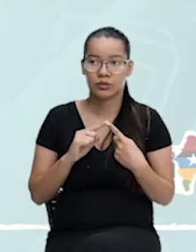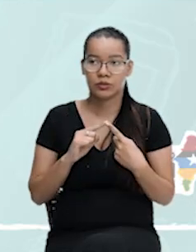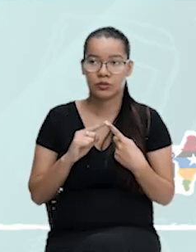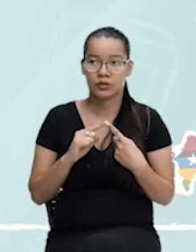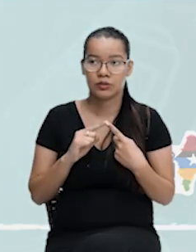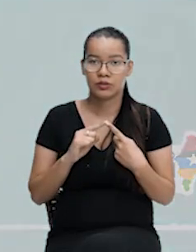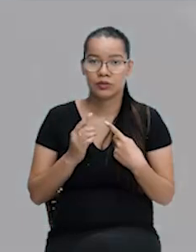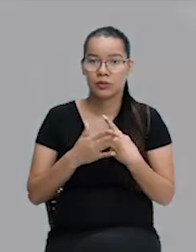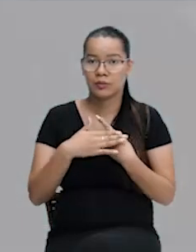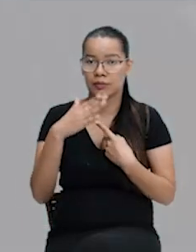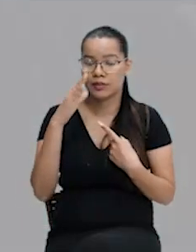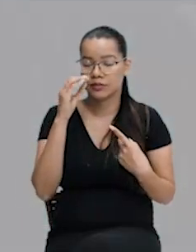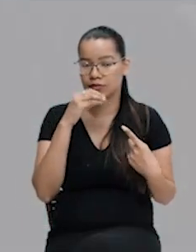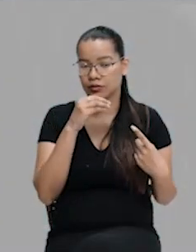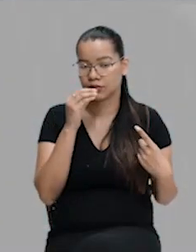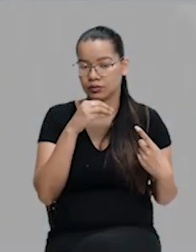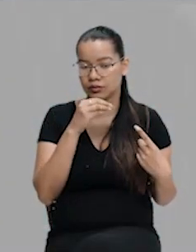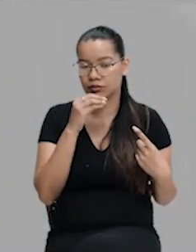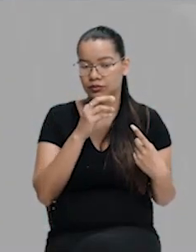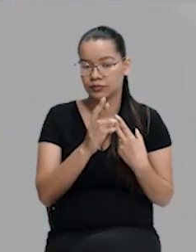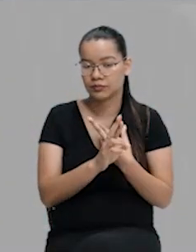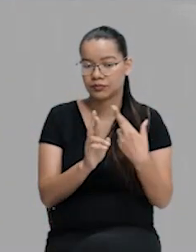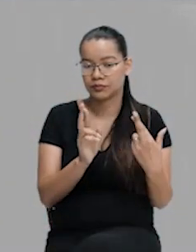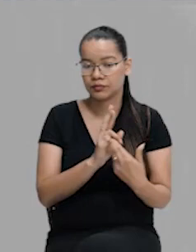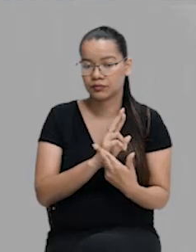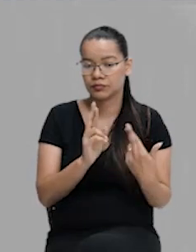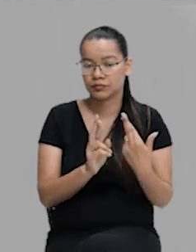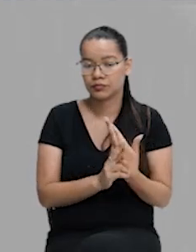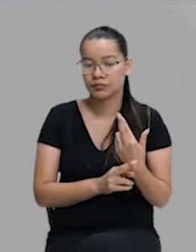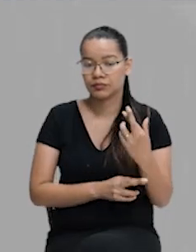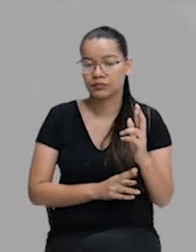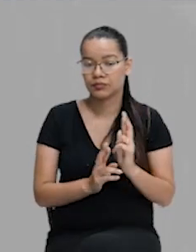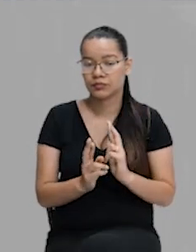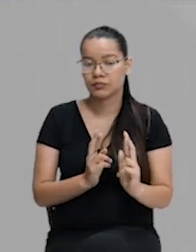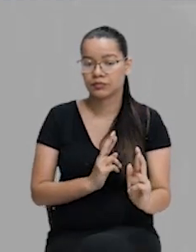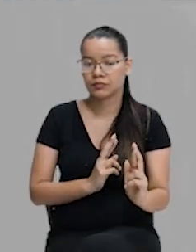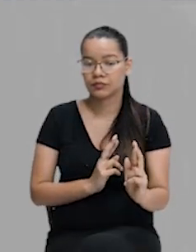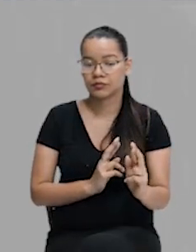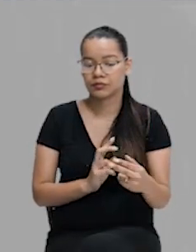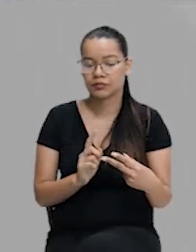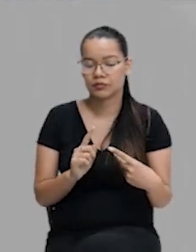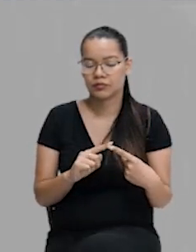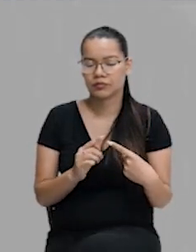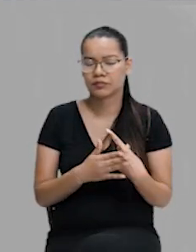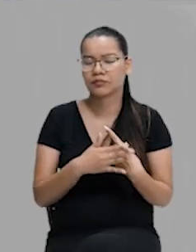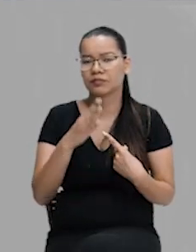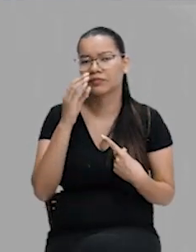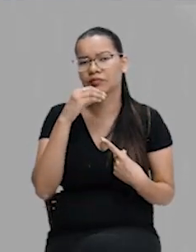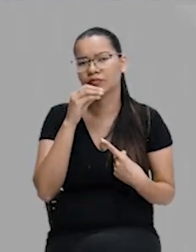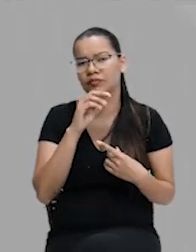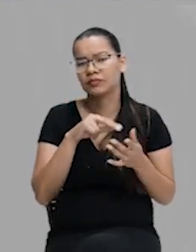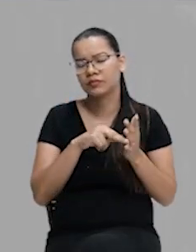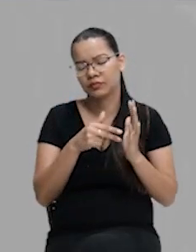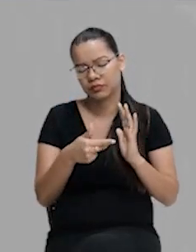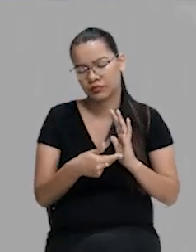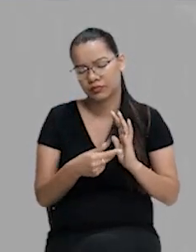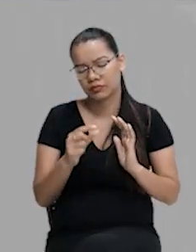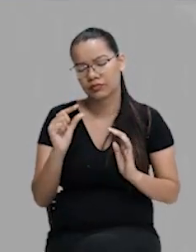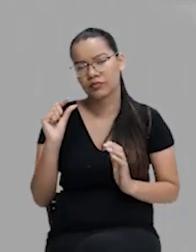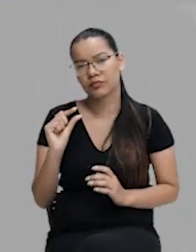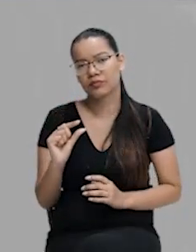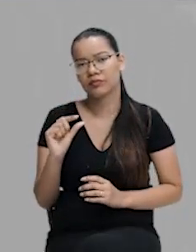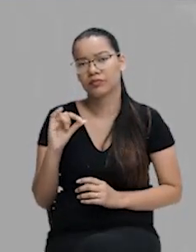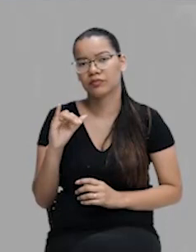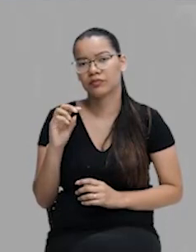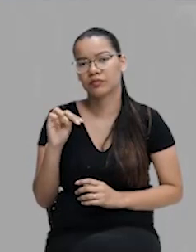produtos, seja mais fraco em relação aos reagentes. Ser mais fraco quer dizer que é menos